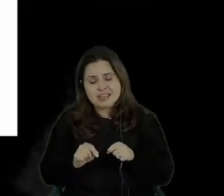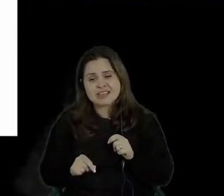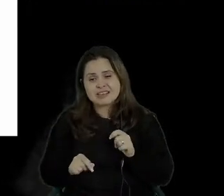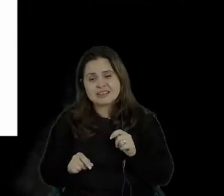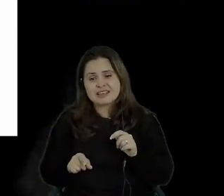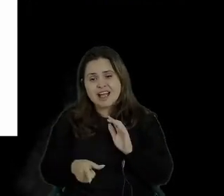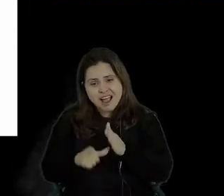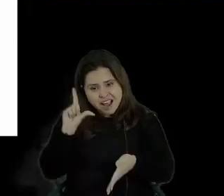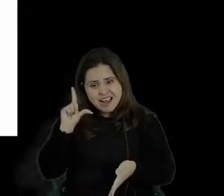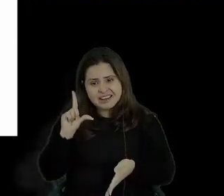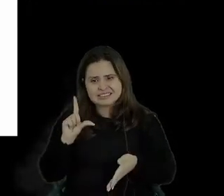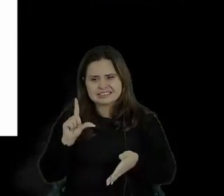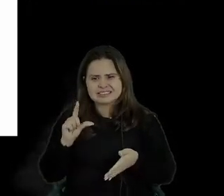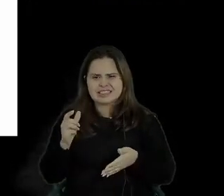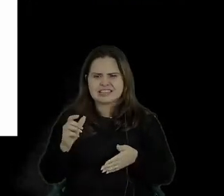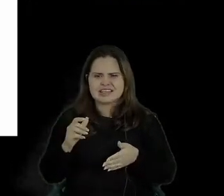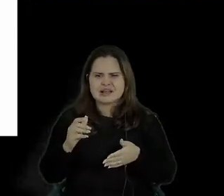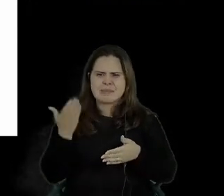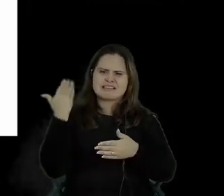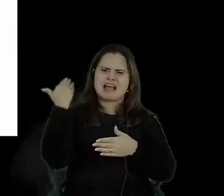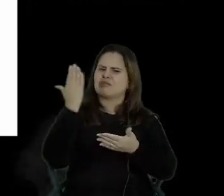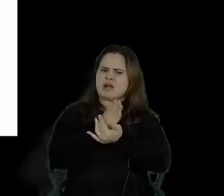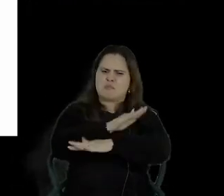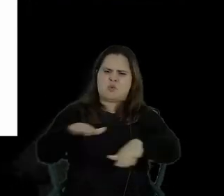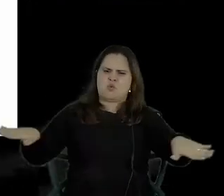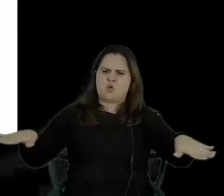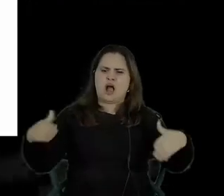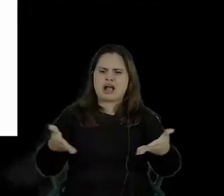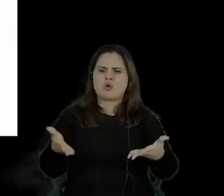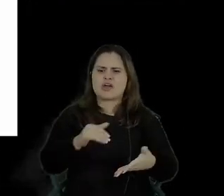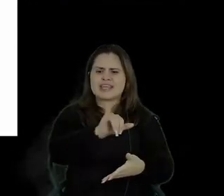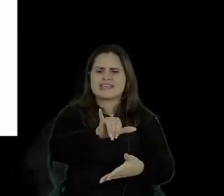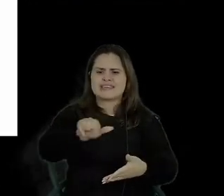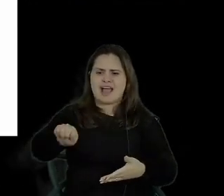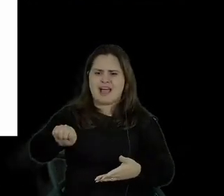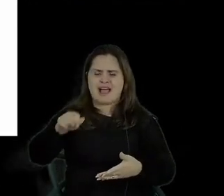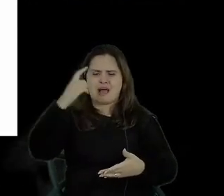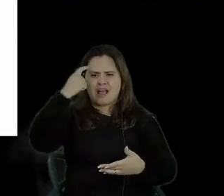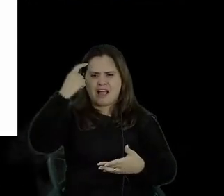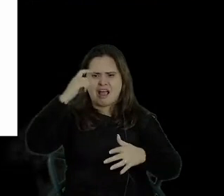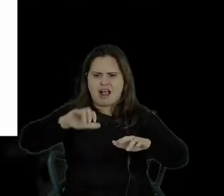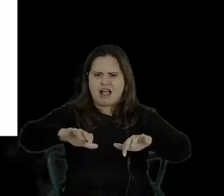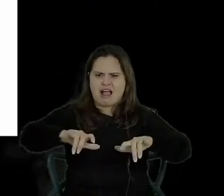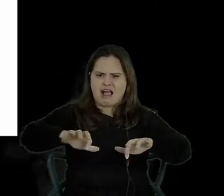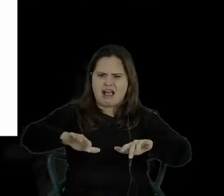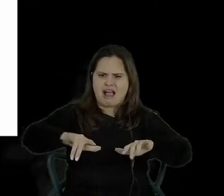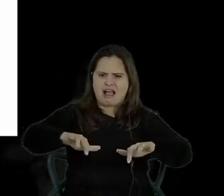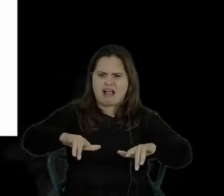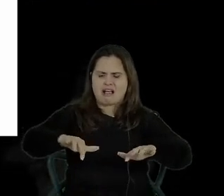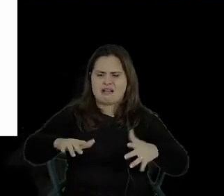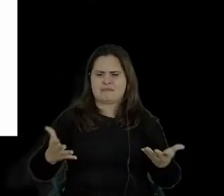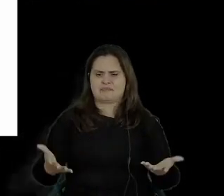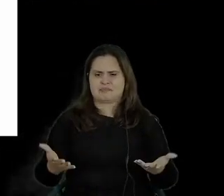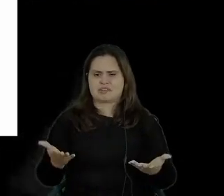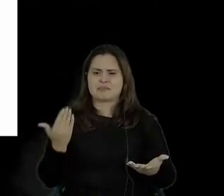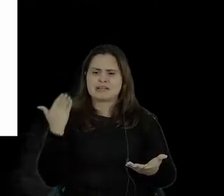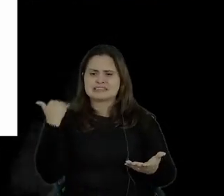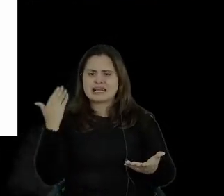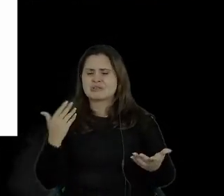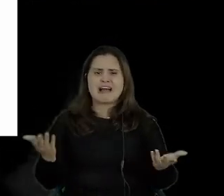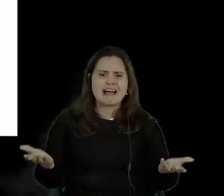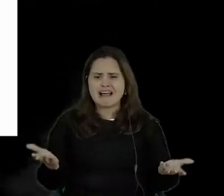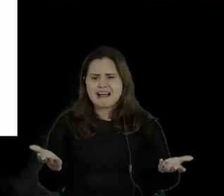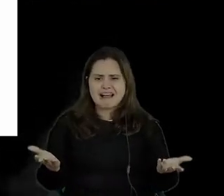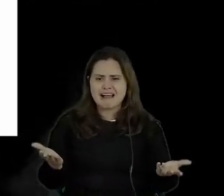Nós estamos em época de inteligência artificial. Chega! Chega de deixar aqueles caras ali. Eu não consigo falar com